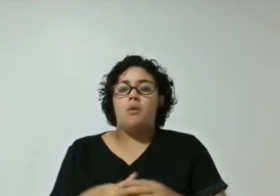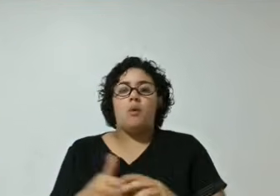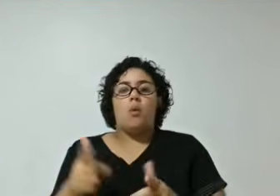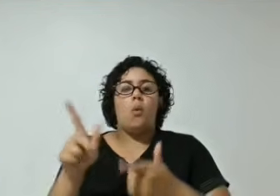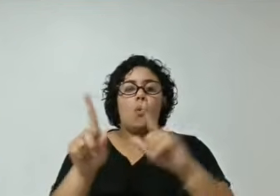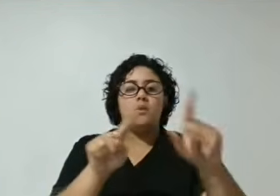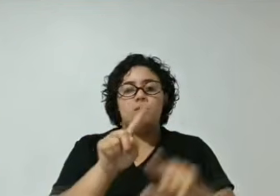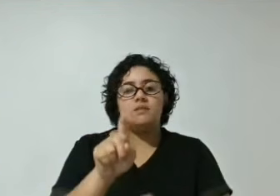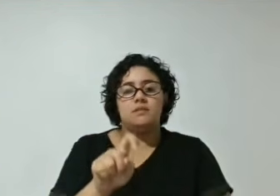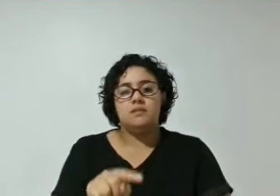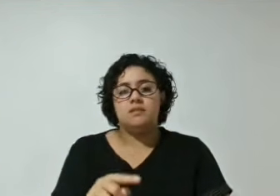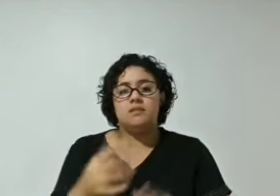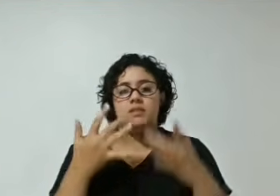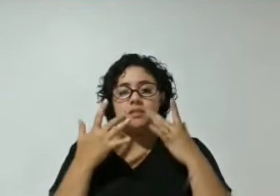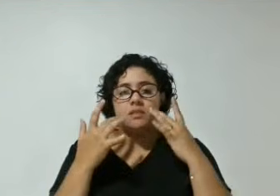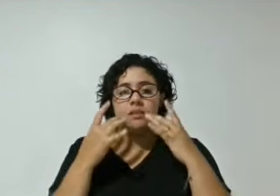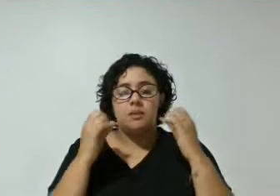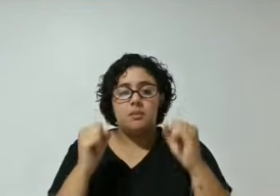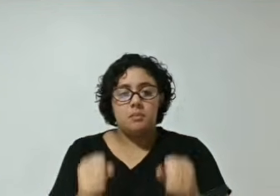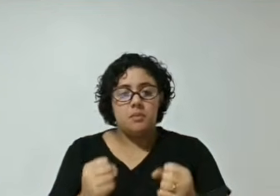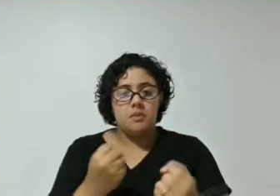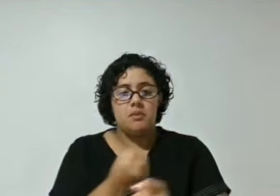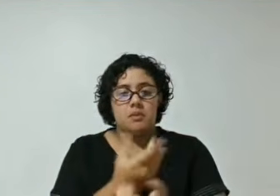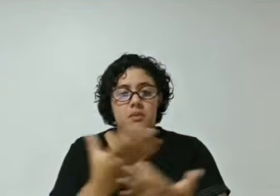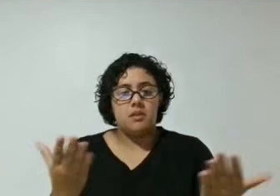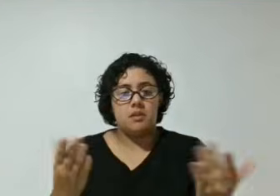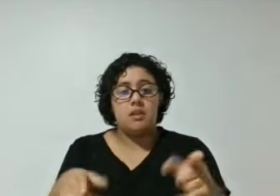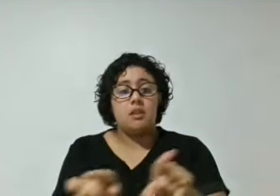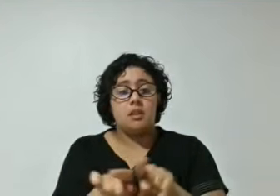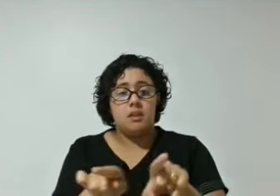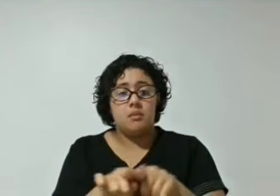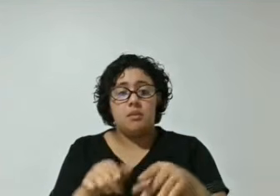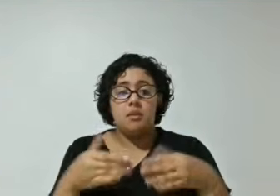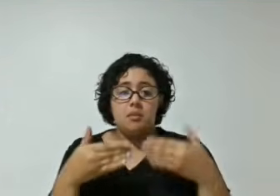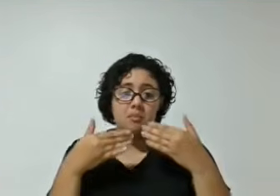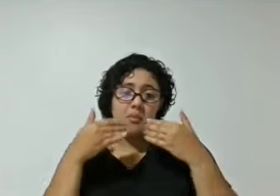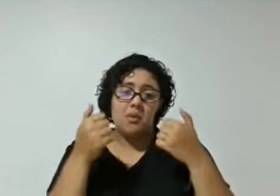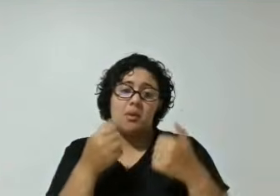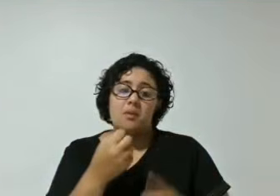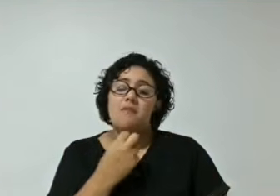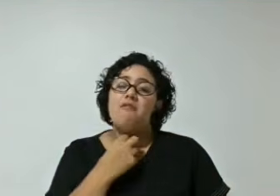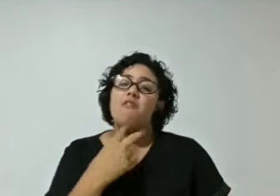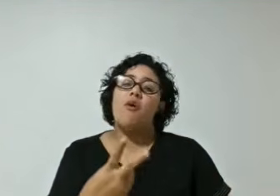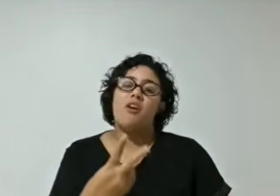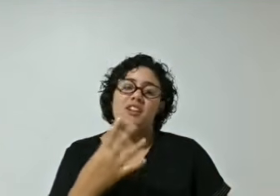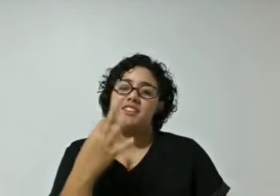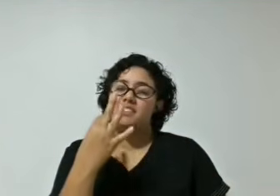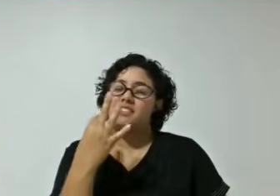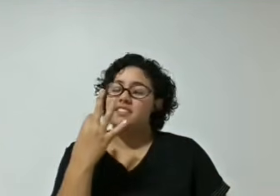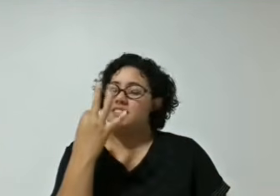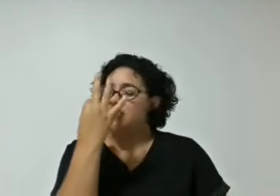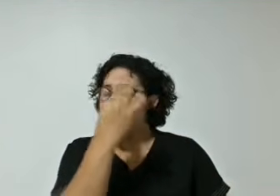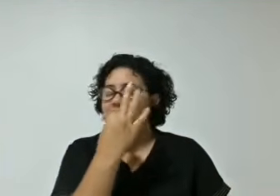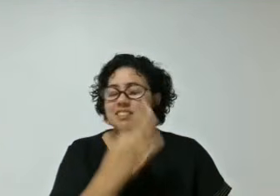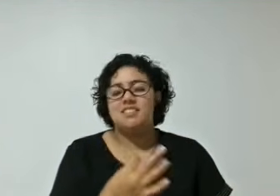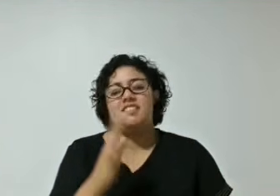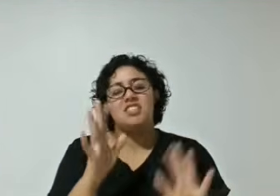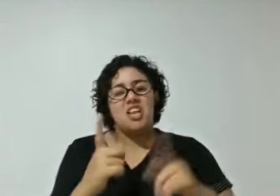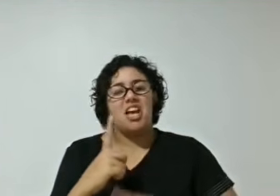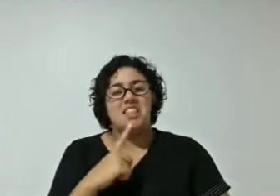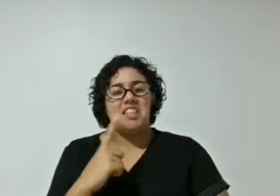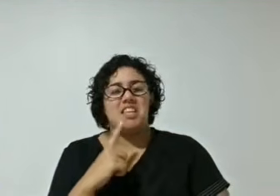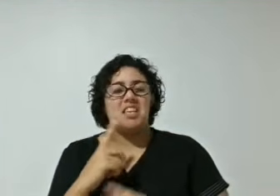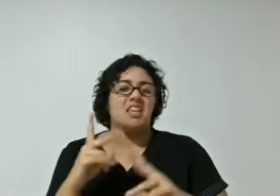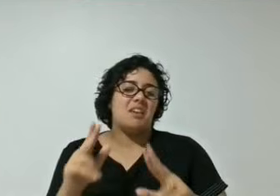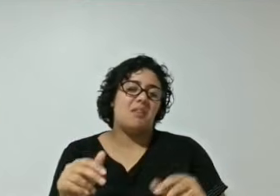pode oferecer. E, além disso, melhorando as lindas vozes que elas já têm com a professora de canto,